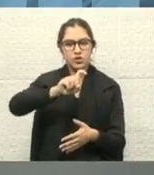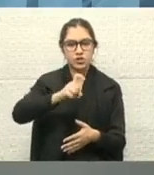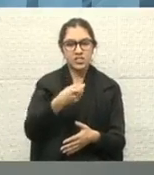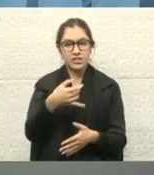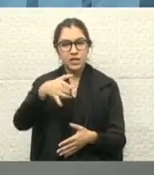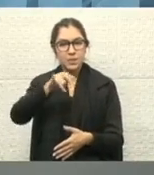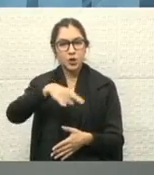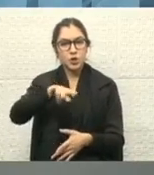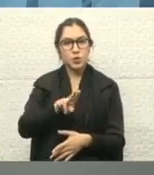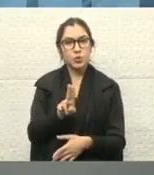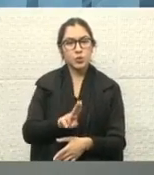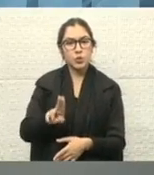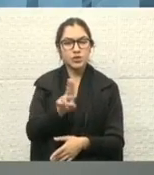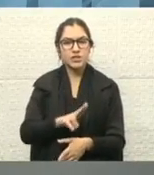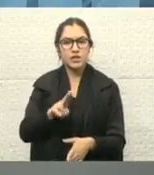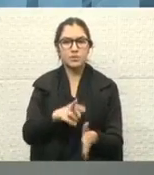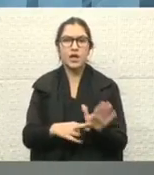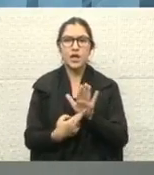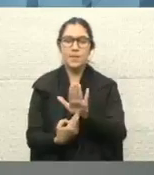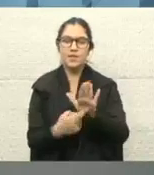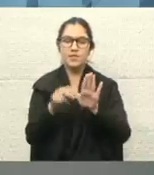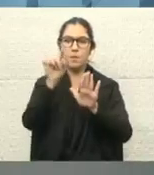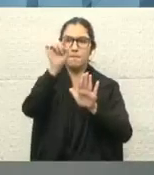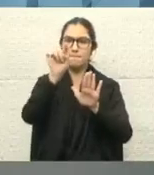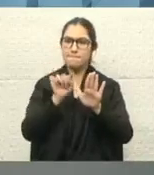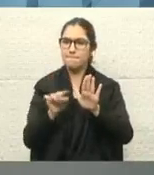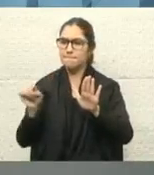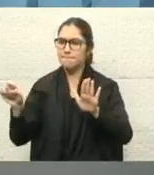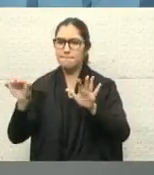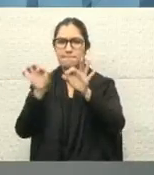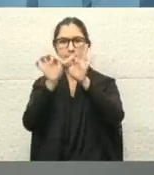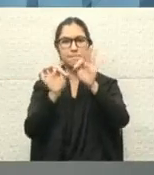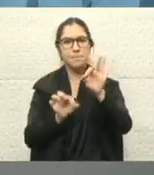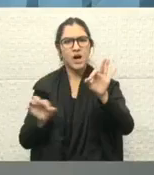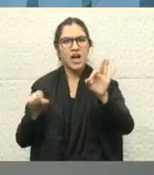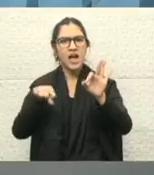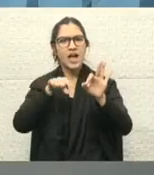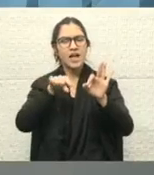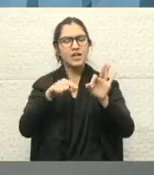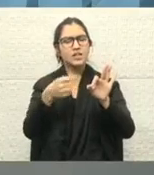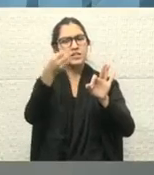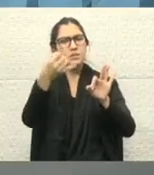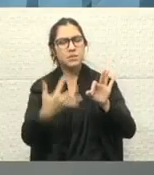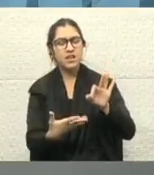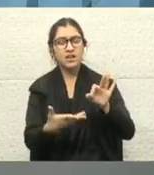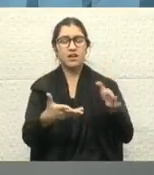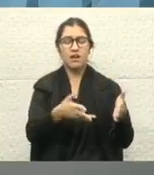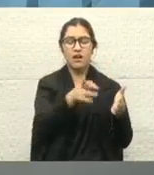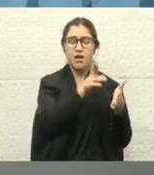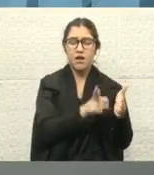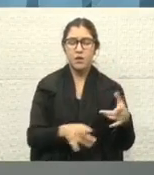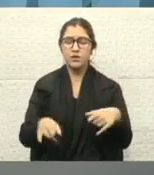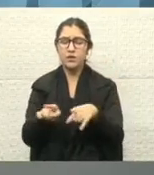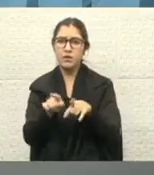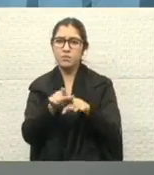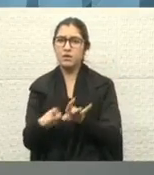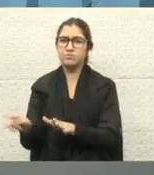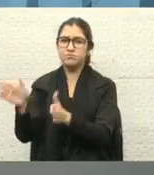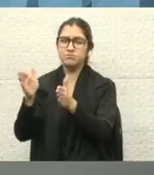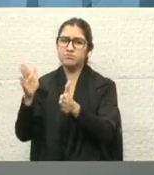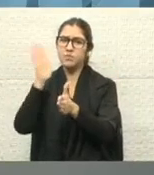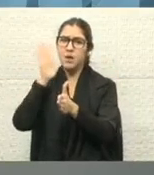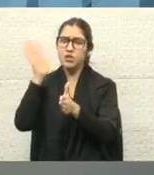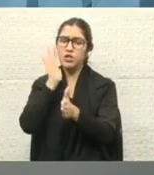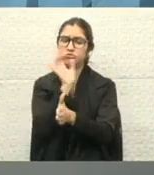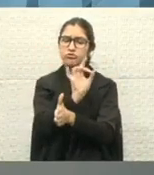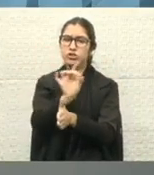nós utilizamos na representação dos pontos, eles vão descrever tanto a parte real quanto a parte imaginária